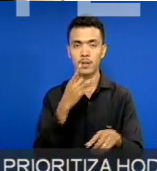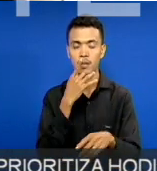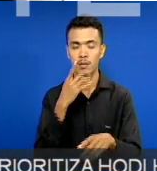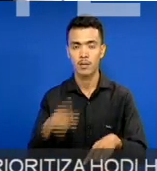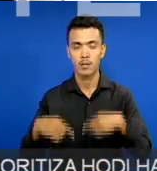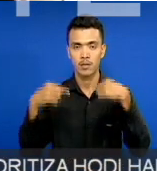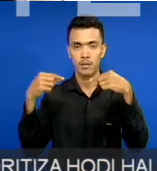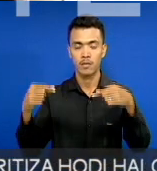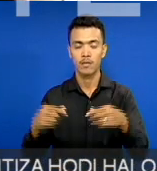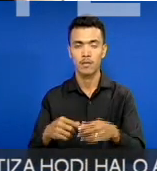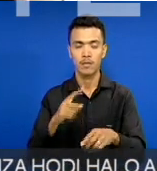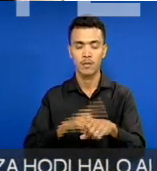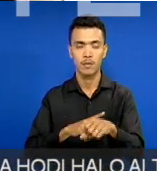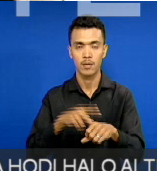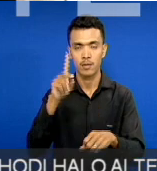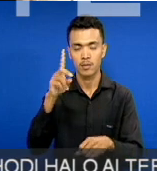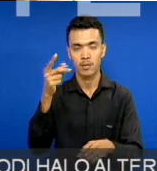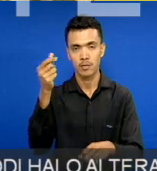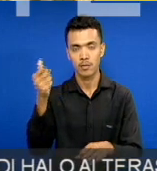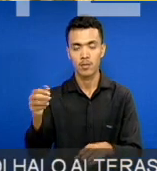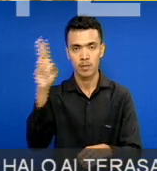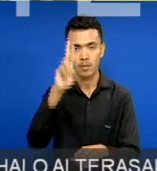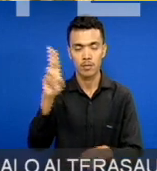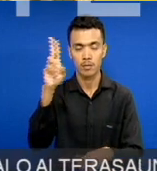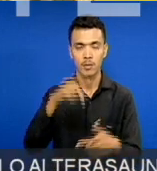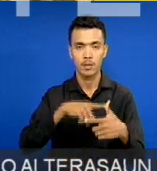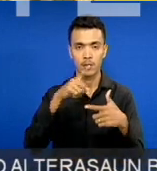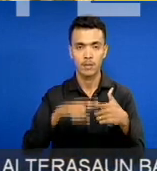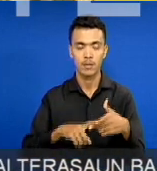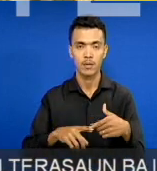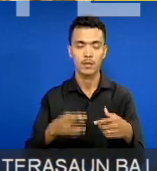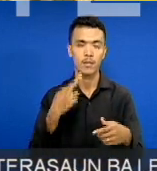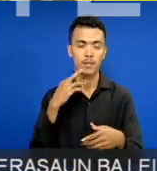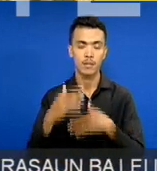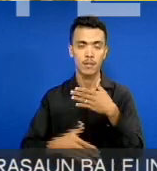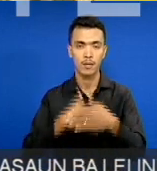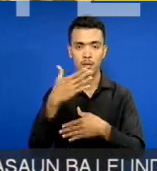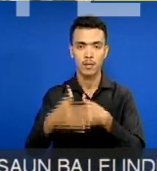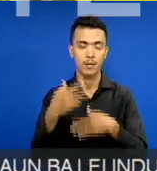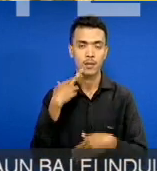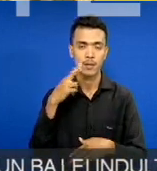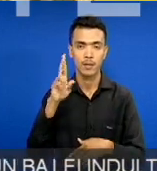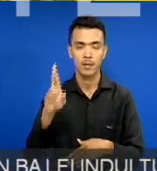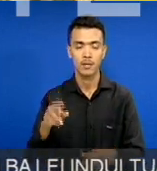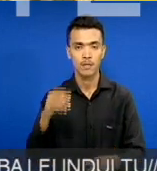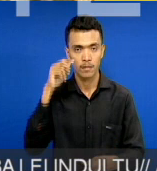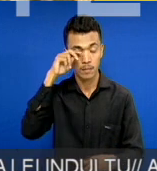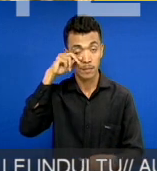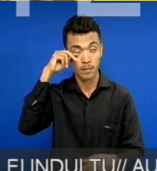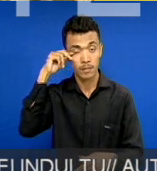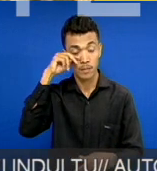saun lalas pare horas balu ni lara ne, ni uza lai. Depois to oita resolve tama ita lebele mos tama nisa ita lebele mos usik ne. Né,